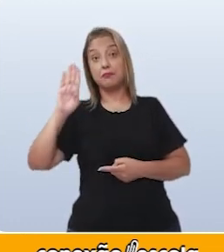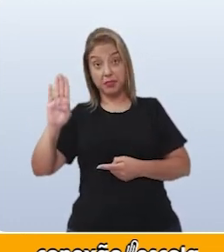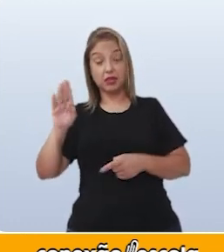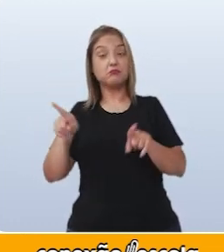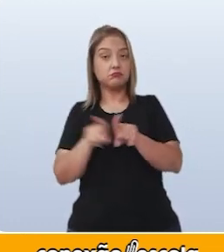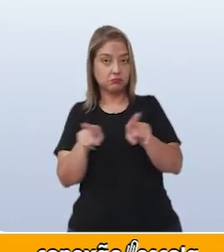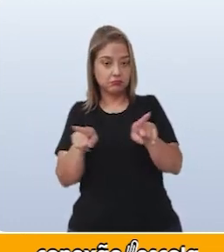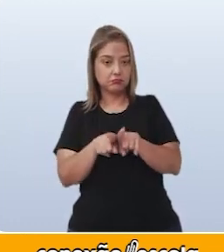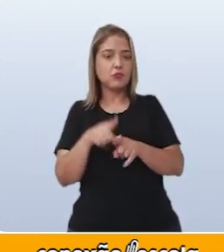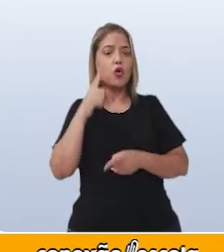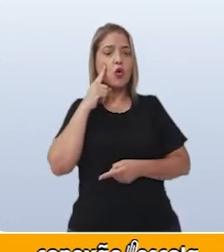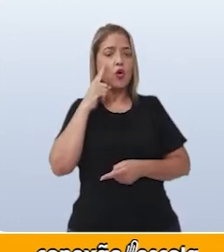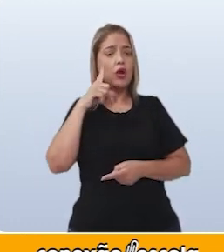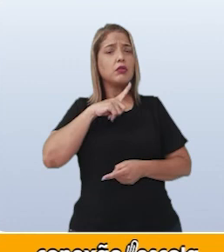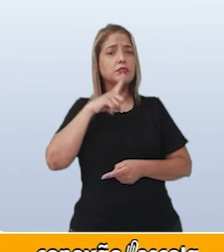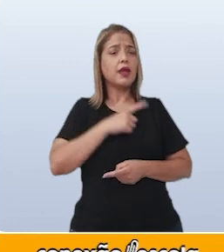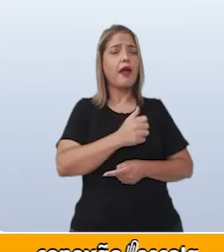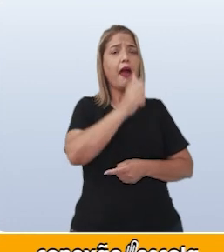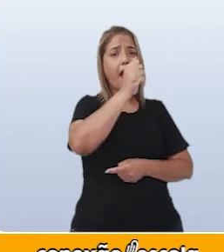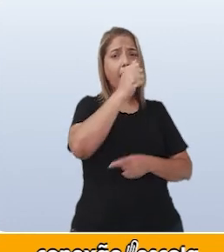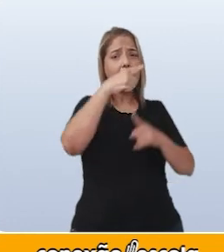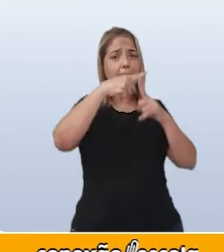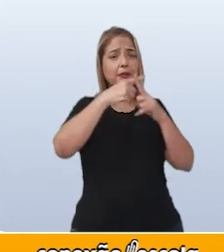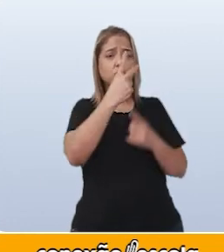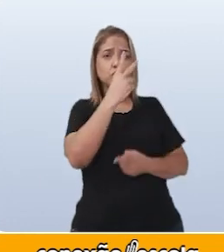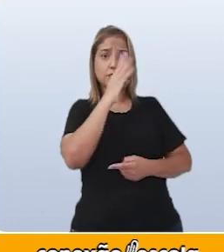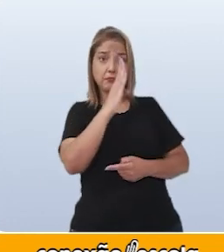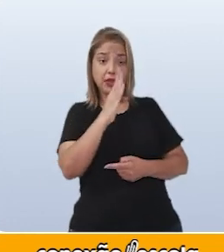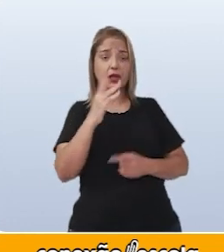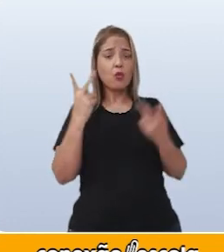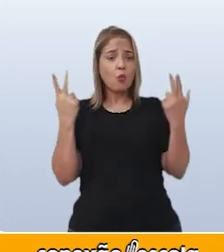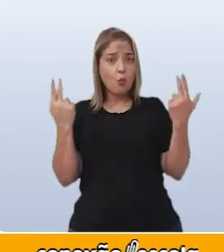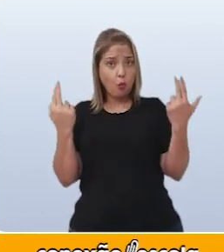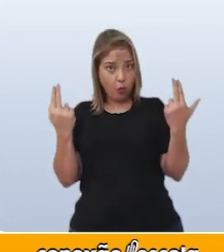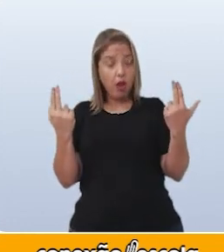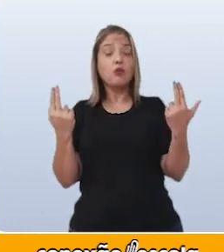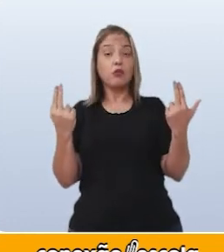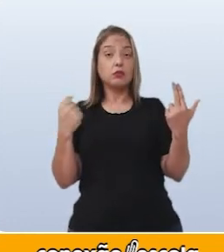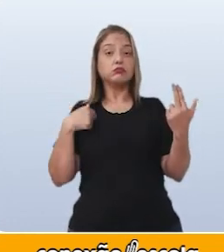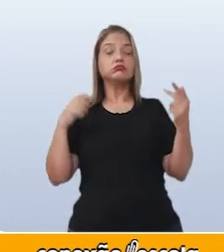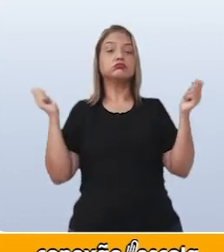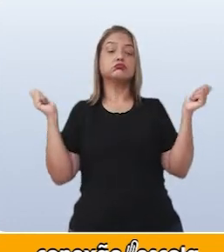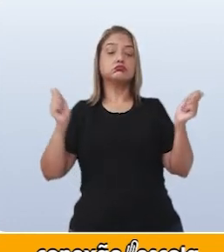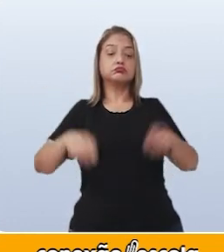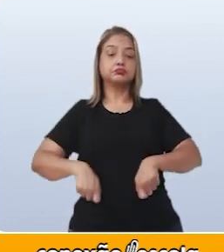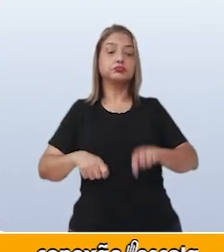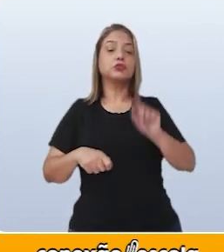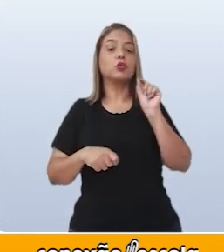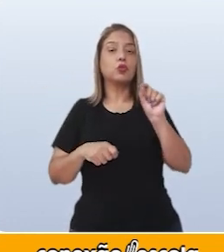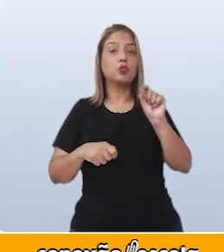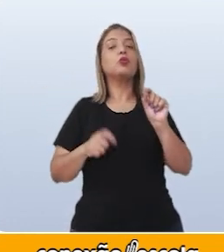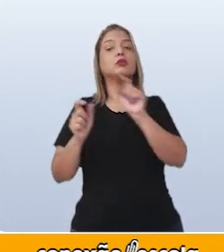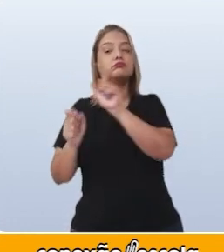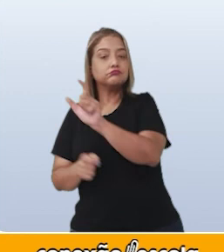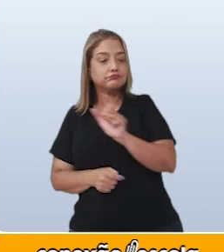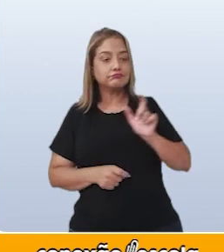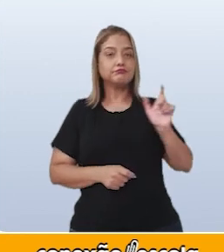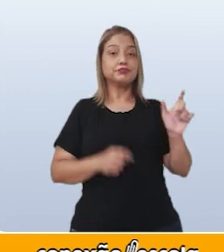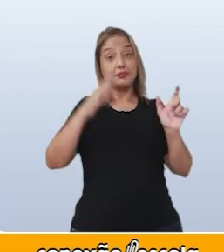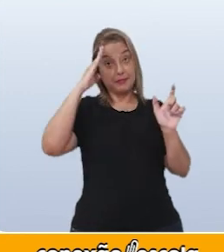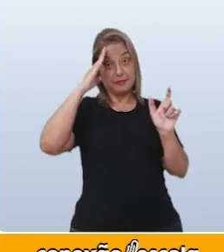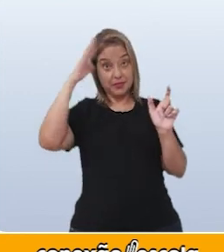Como eu tenho a mais 2b nos dois termos agora, eu posso colocar a mais 2b em evidência.